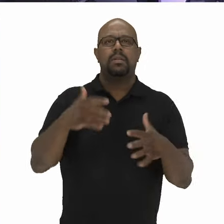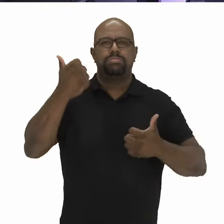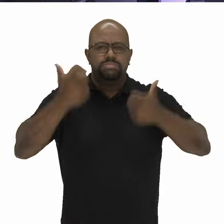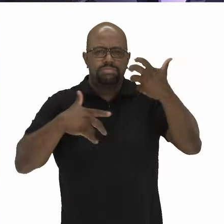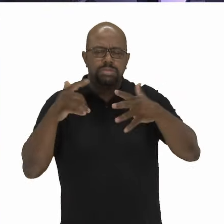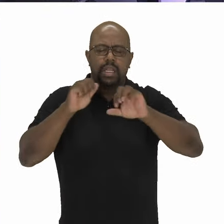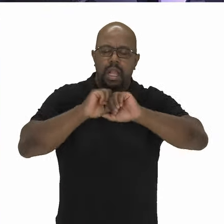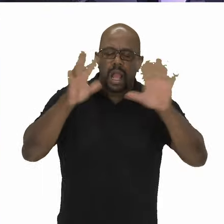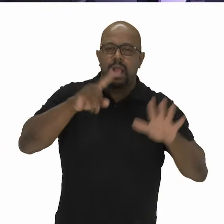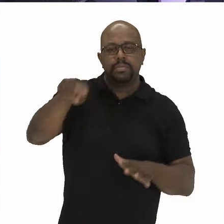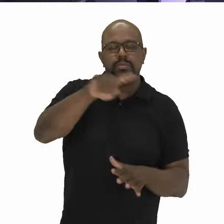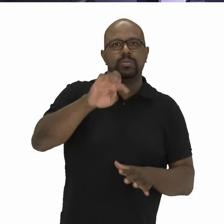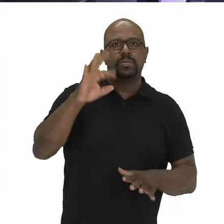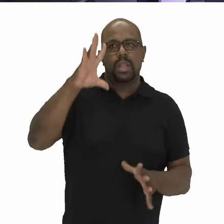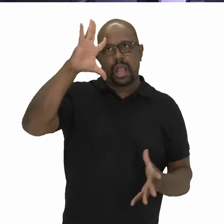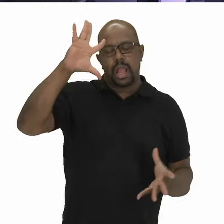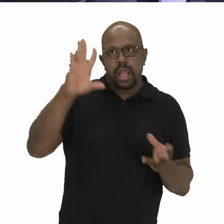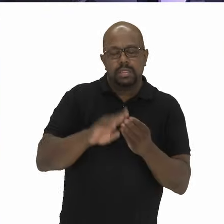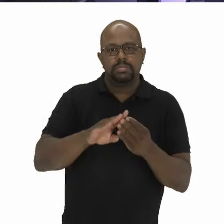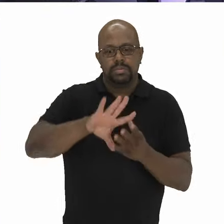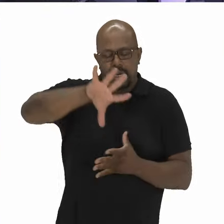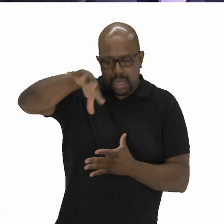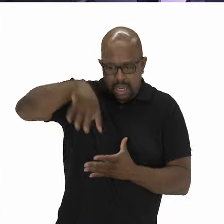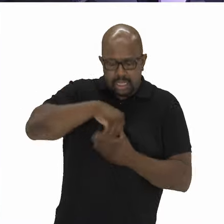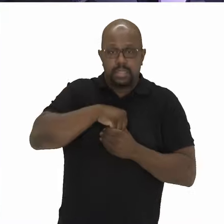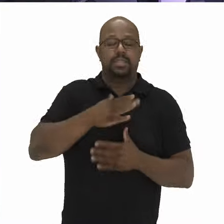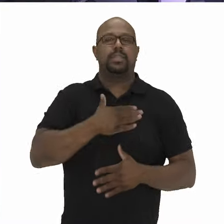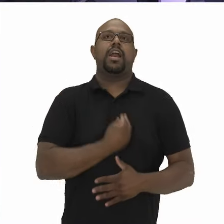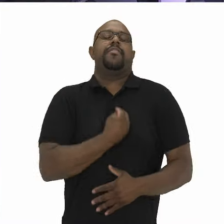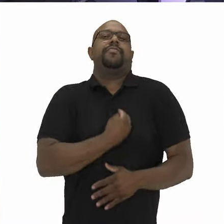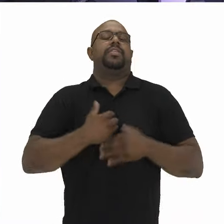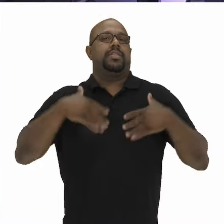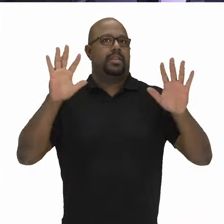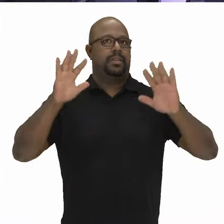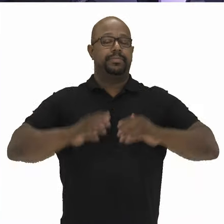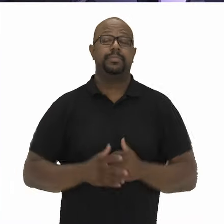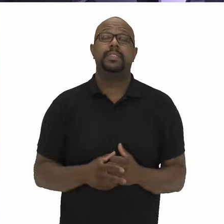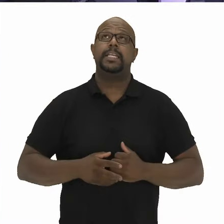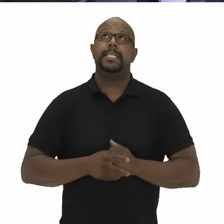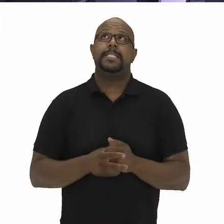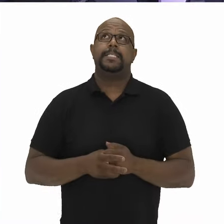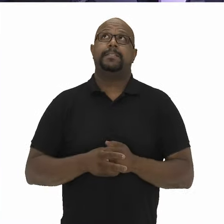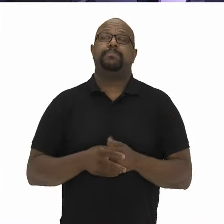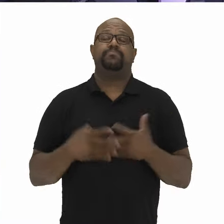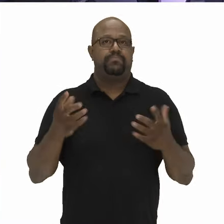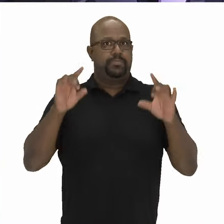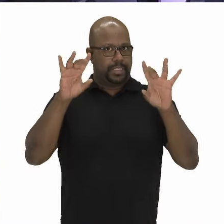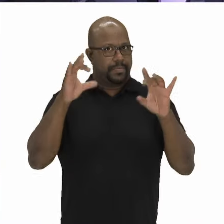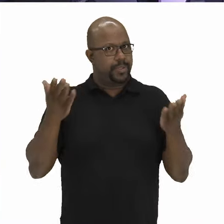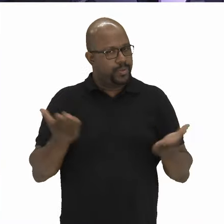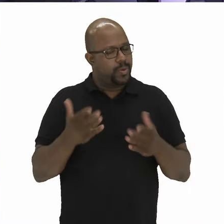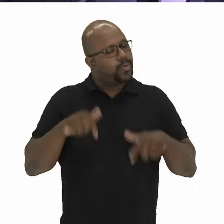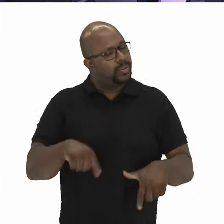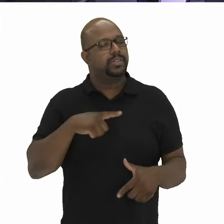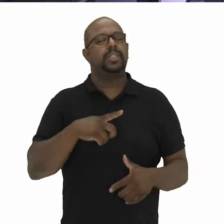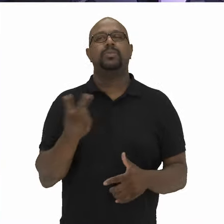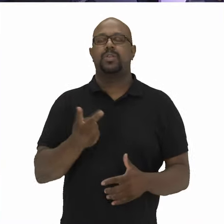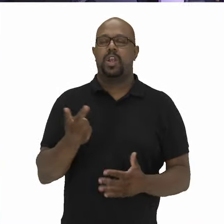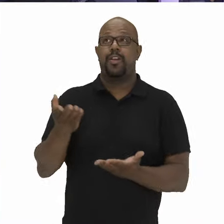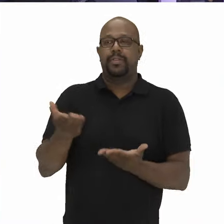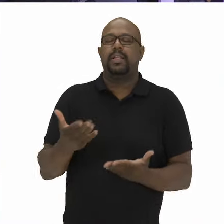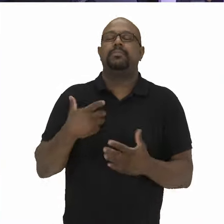faladas aqui para que todo mundo perceba que isso faz parte da vida e especialmente hoje eu